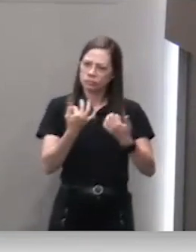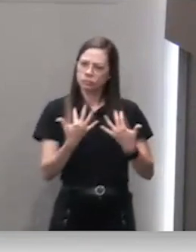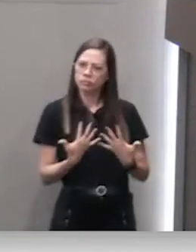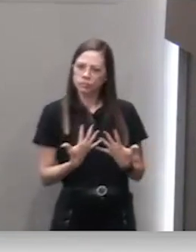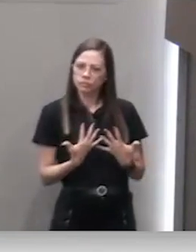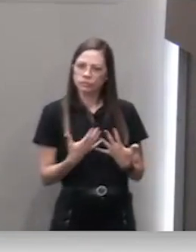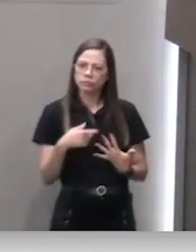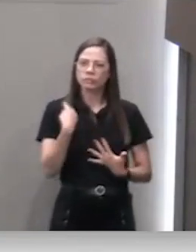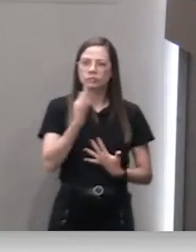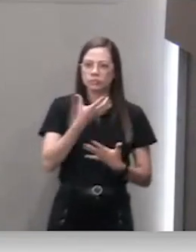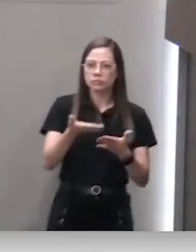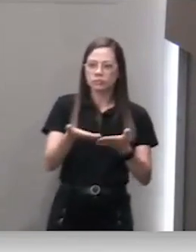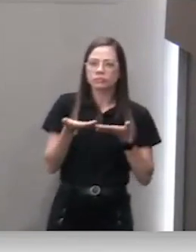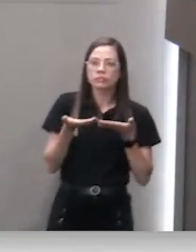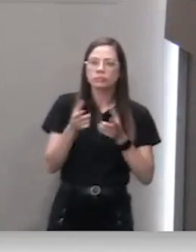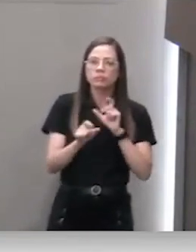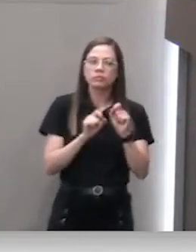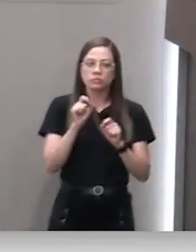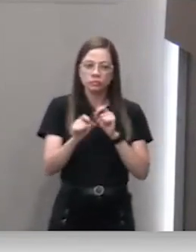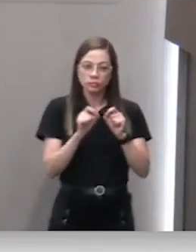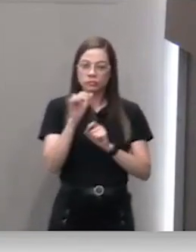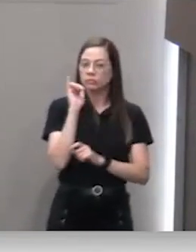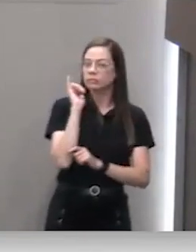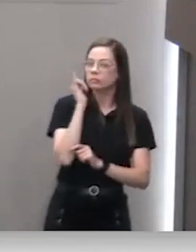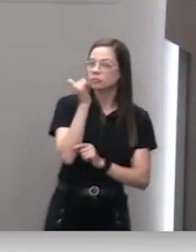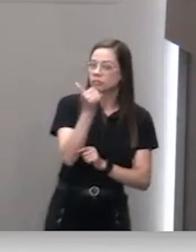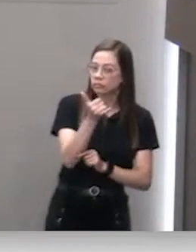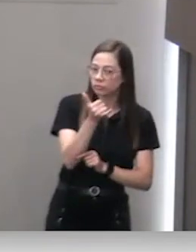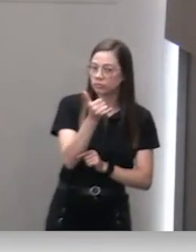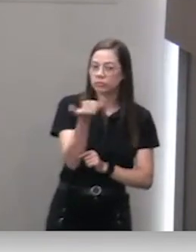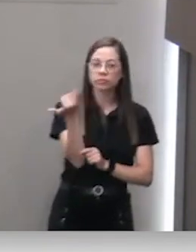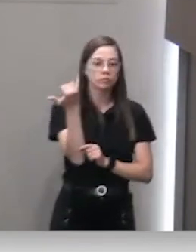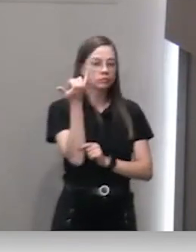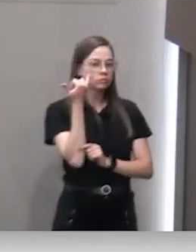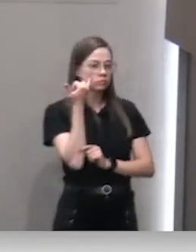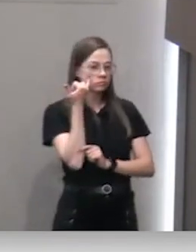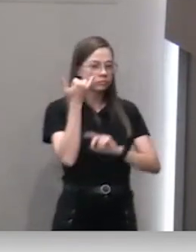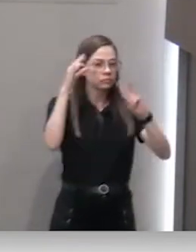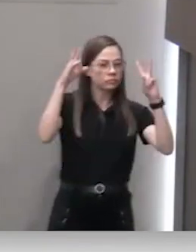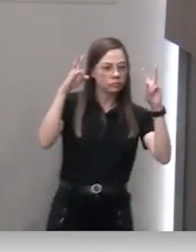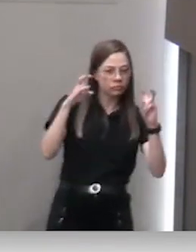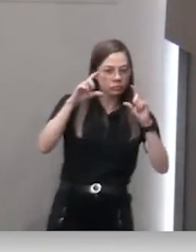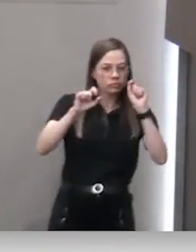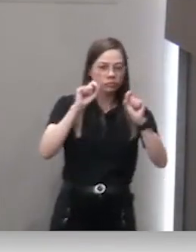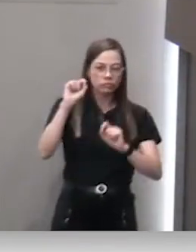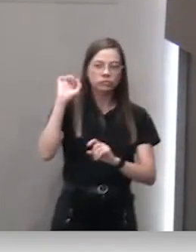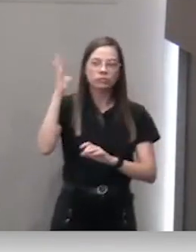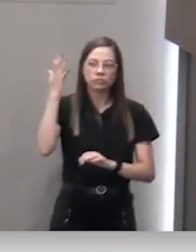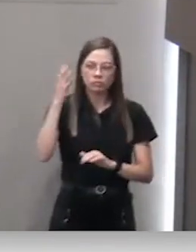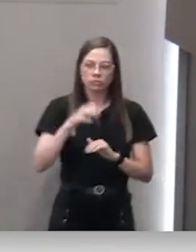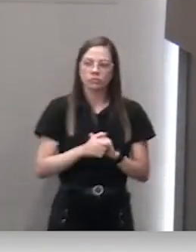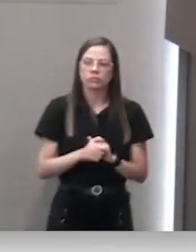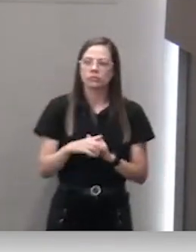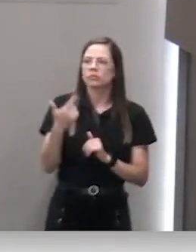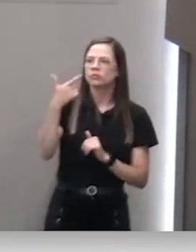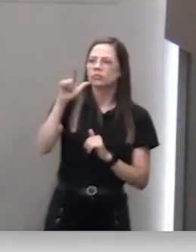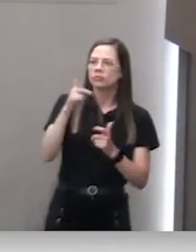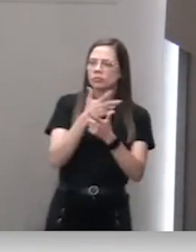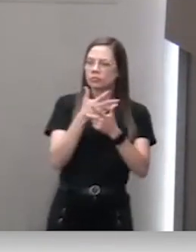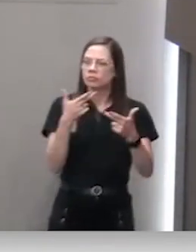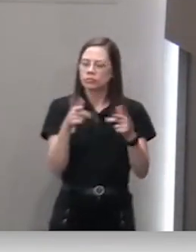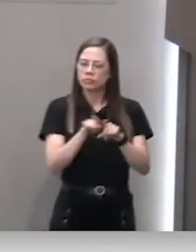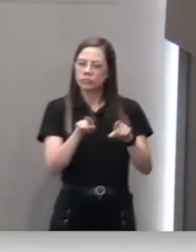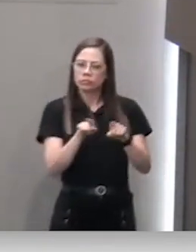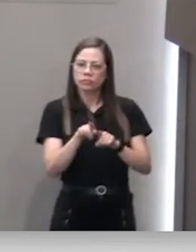nós queremos simplesmente ser avisados, informados sobre isso que está acontecendo. Uma outra situação,